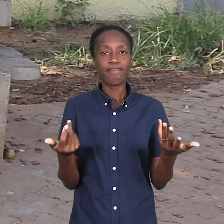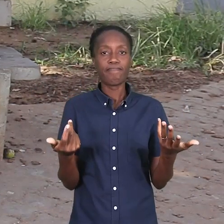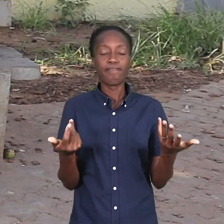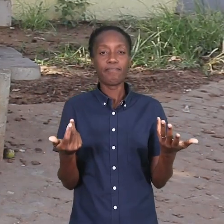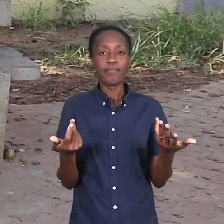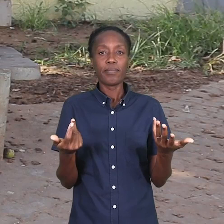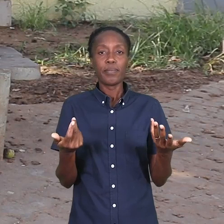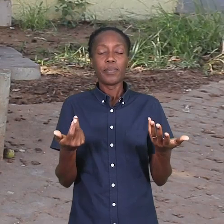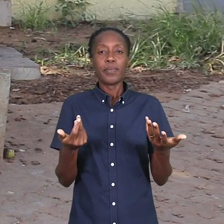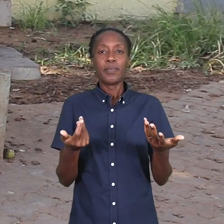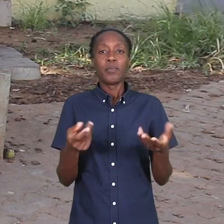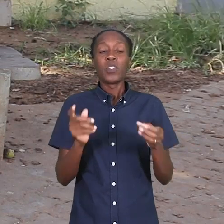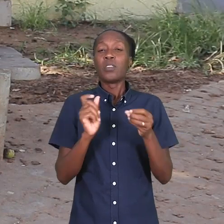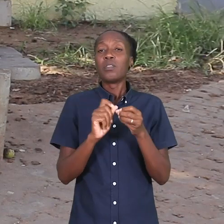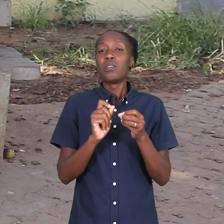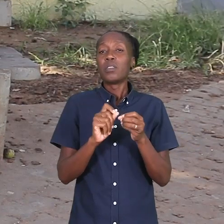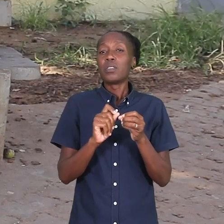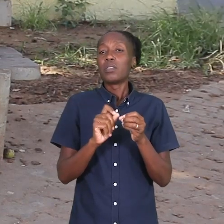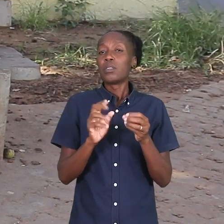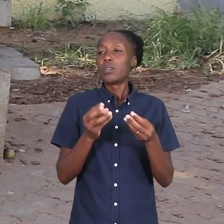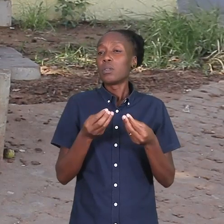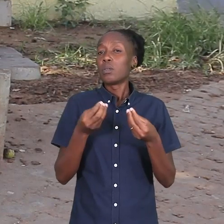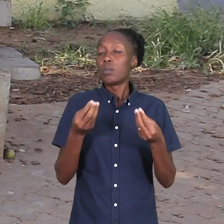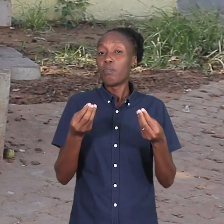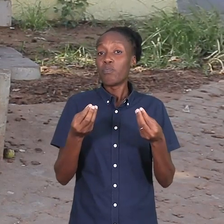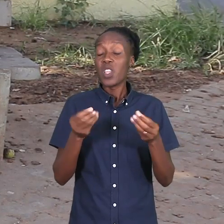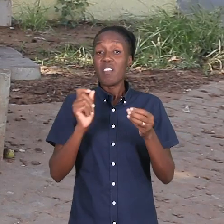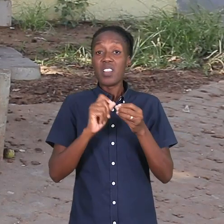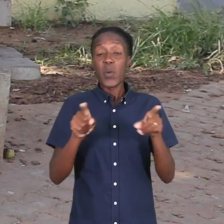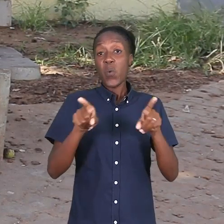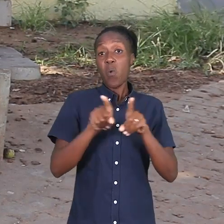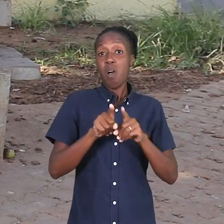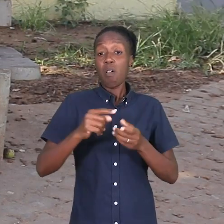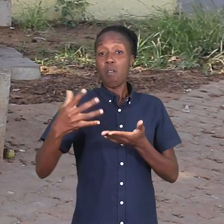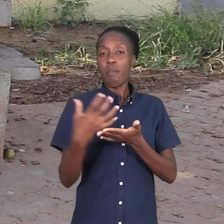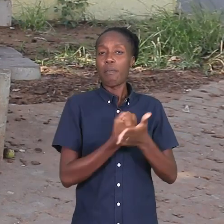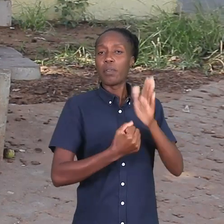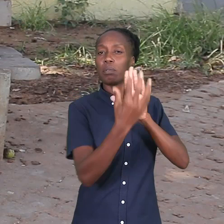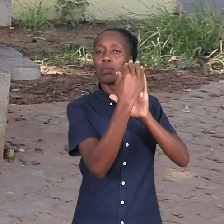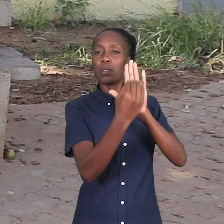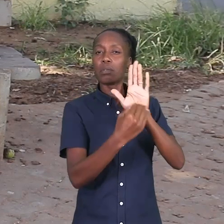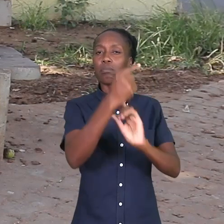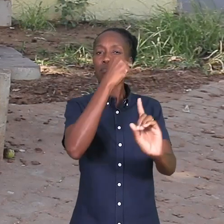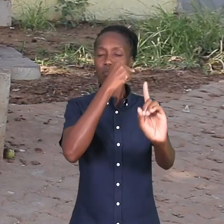exemplo de... Como é que eu posso dizer? Um exemplo de...